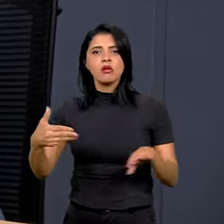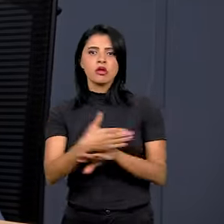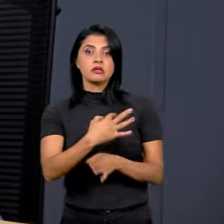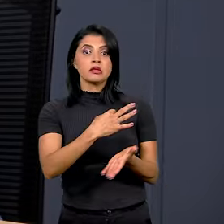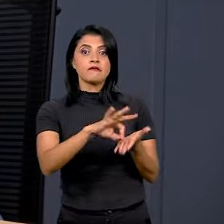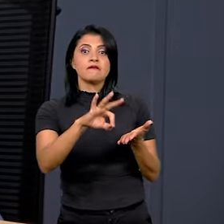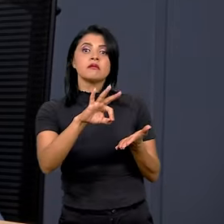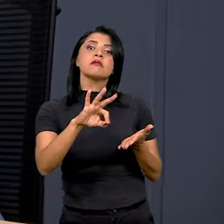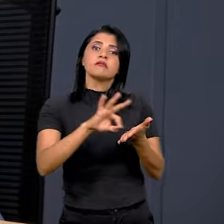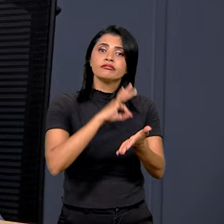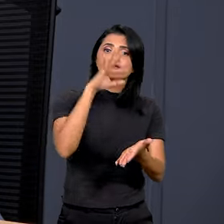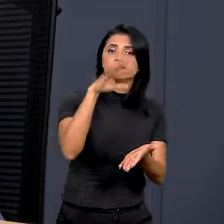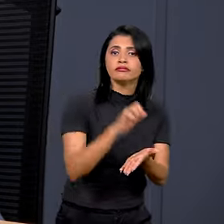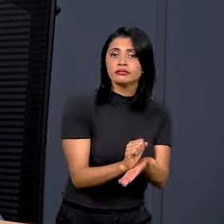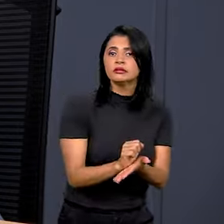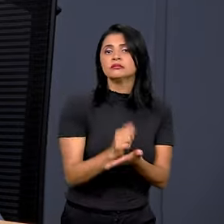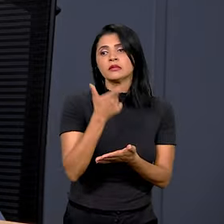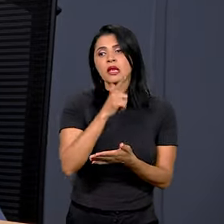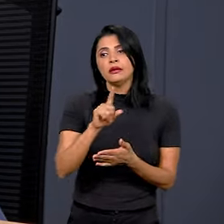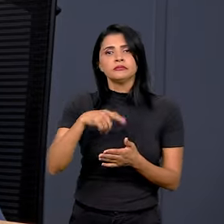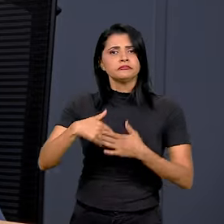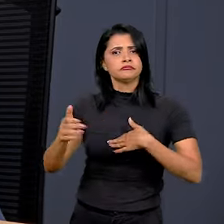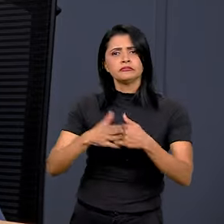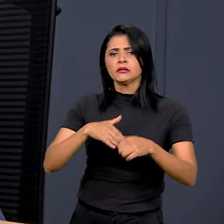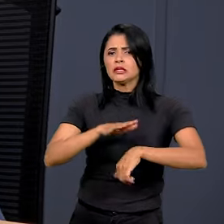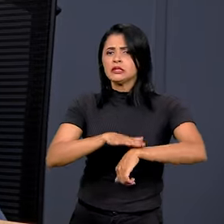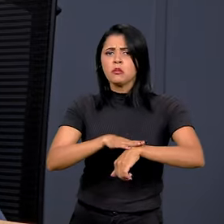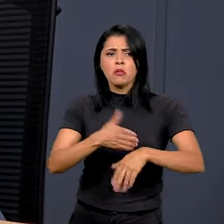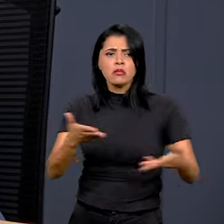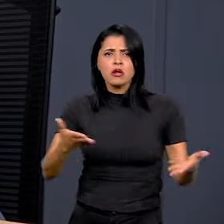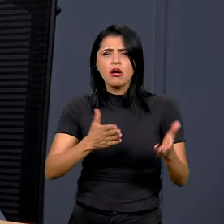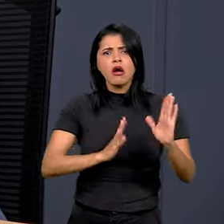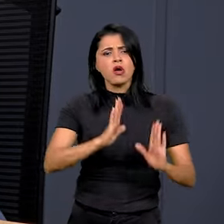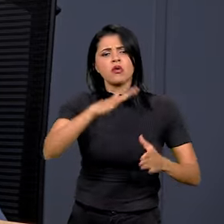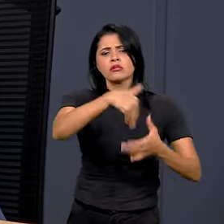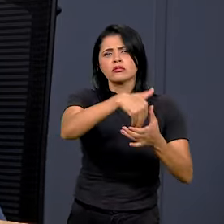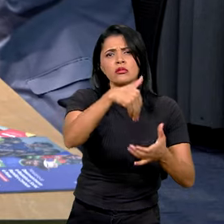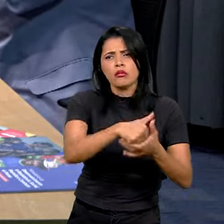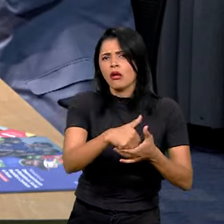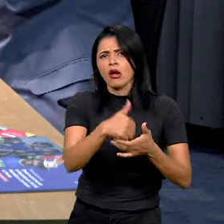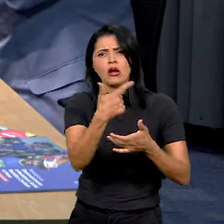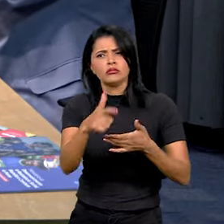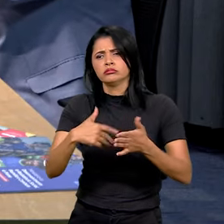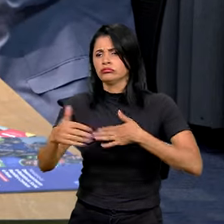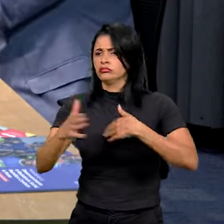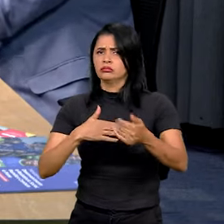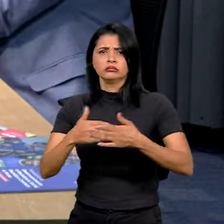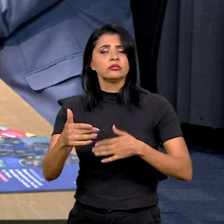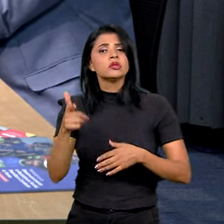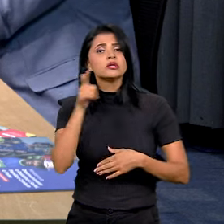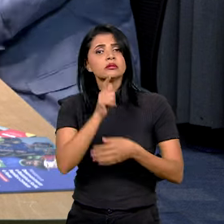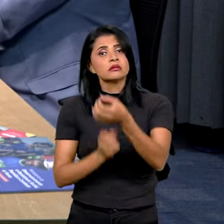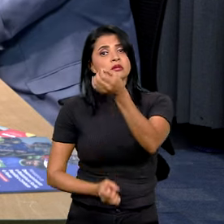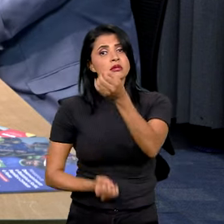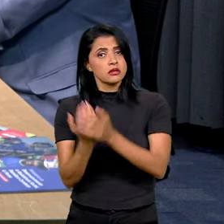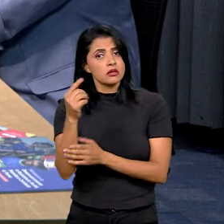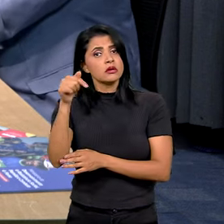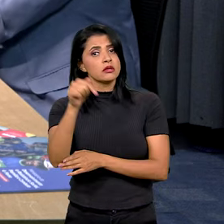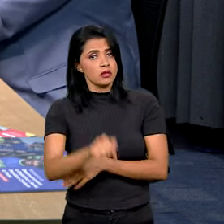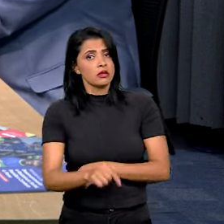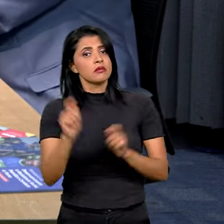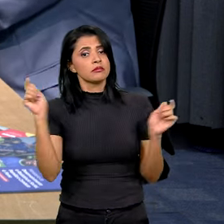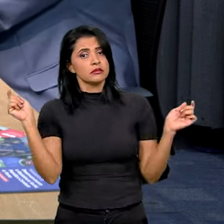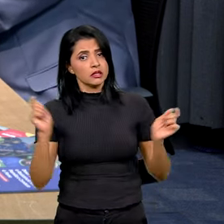tentar entrar e chegar essa concepção falar olha Independente de período eleitoral independente do que vai acontecer na ponta o que a gente tá construindo